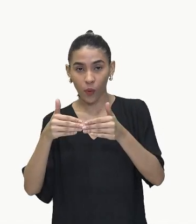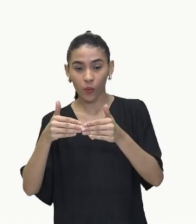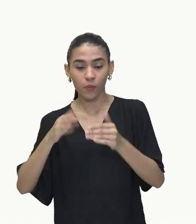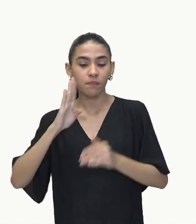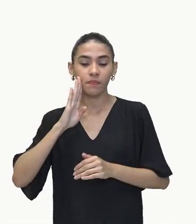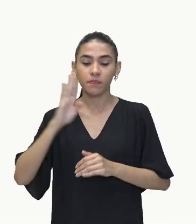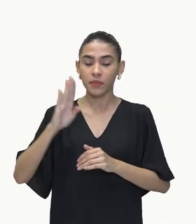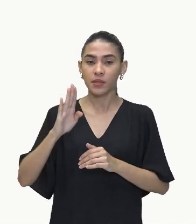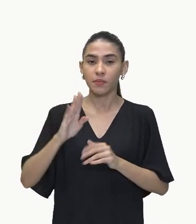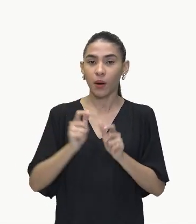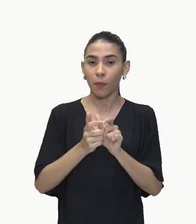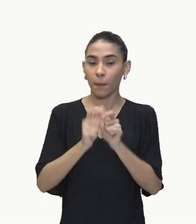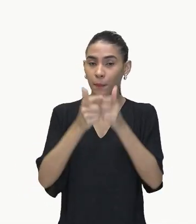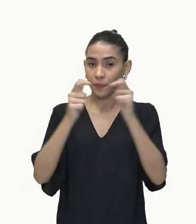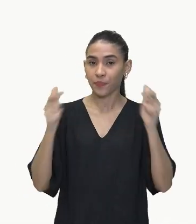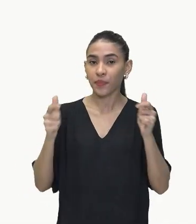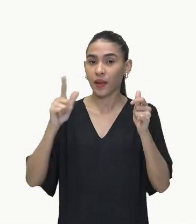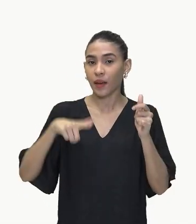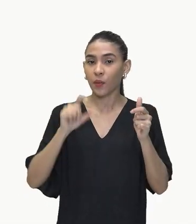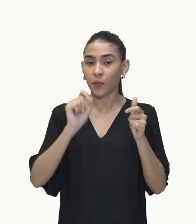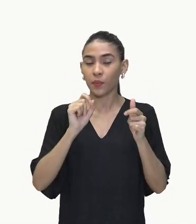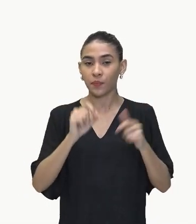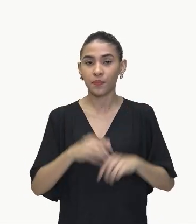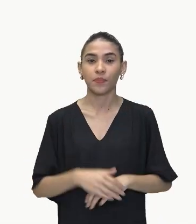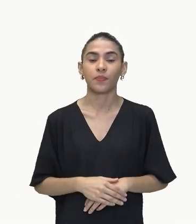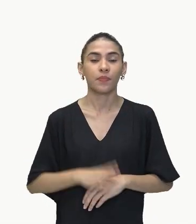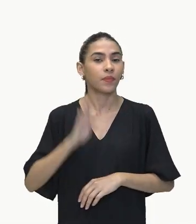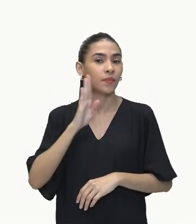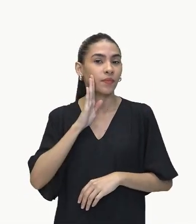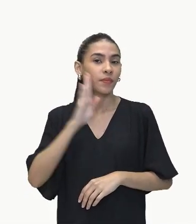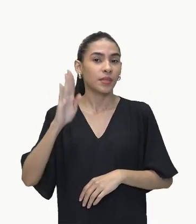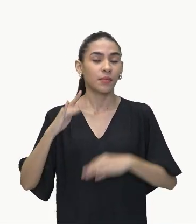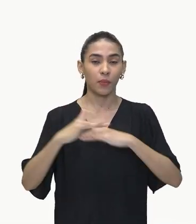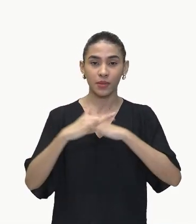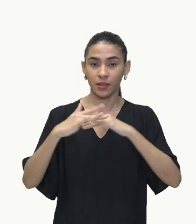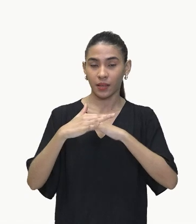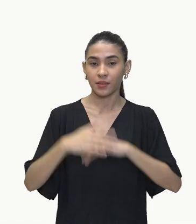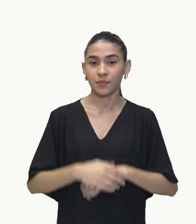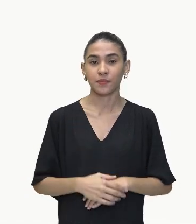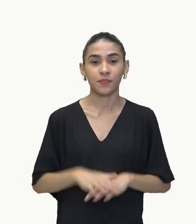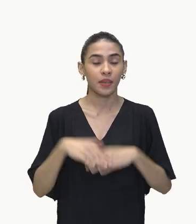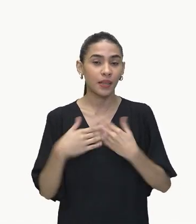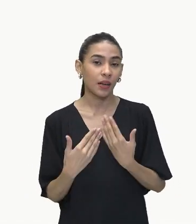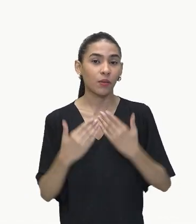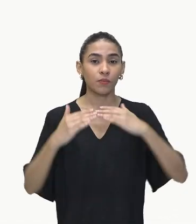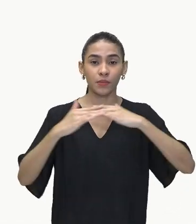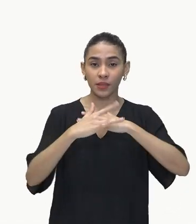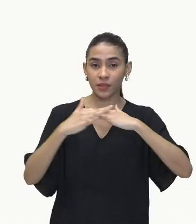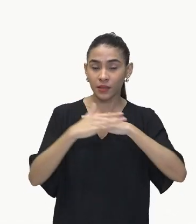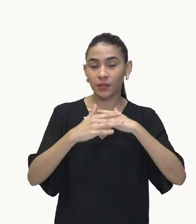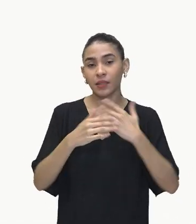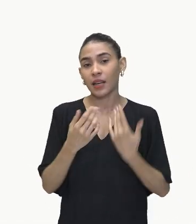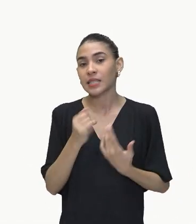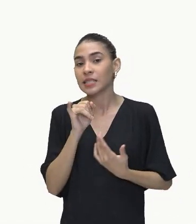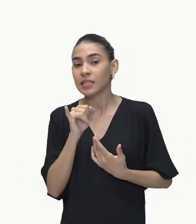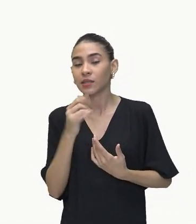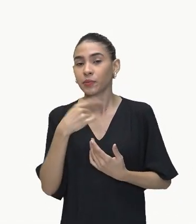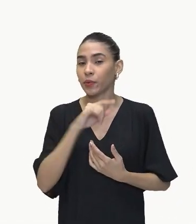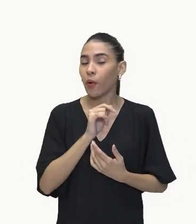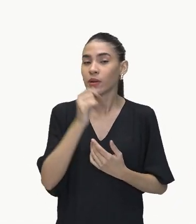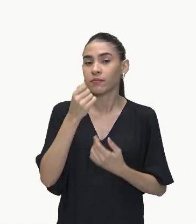central do crescimento é ali a parte principal da cidade. Então a conurbação, se a gente fosse colocar